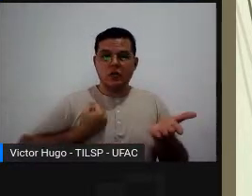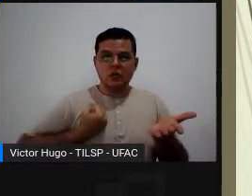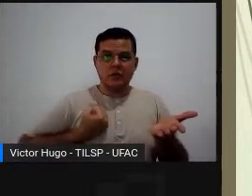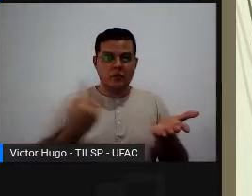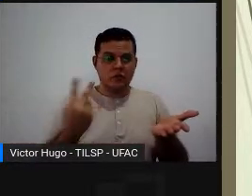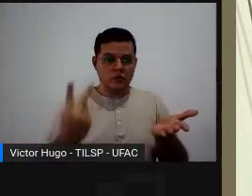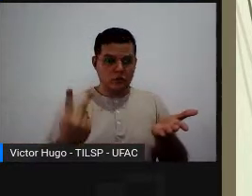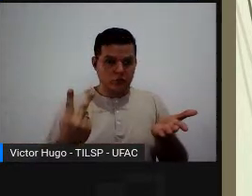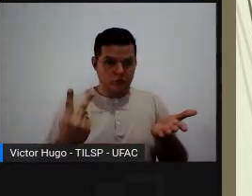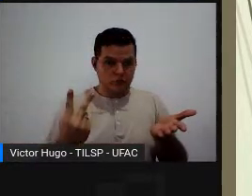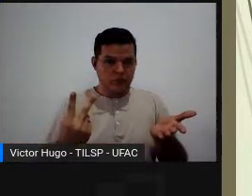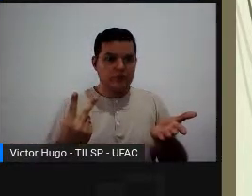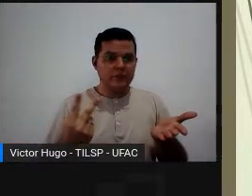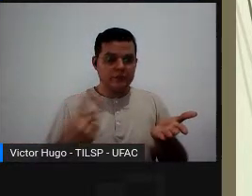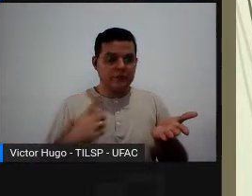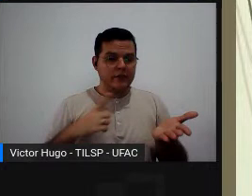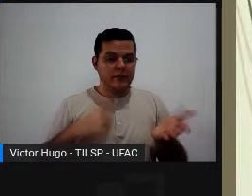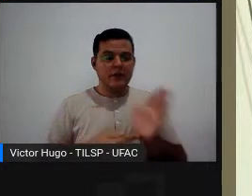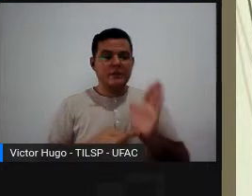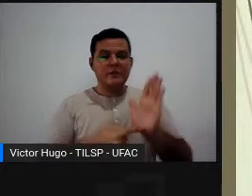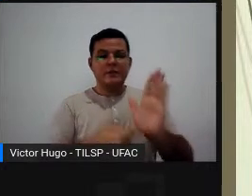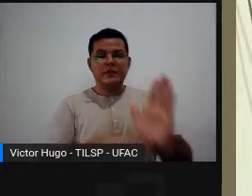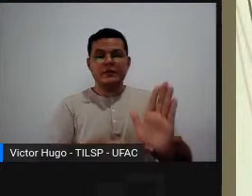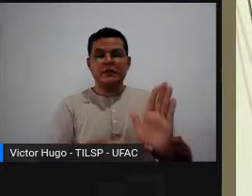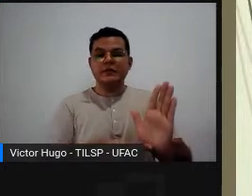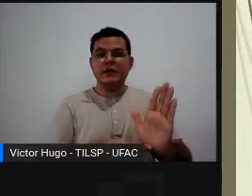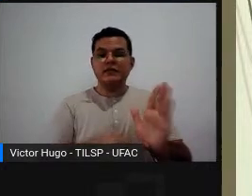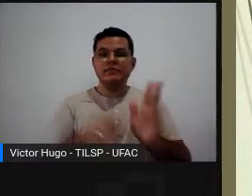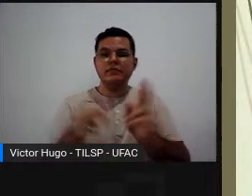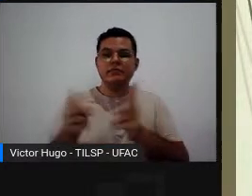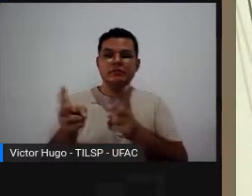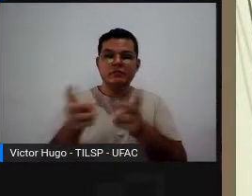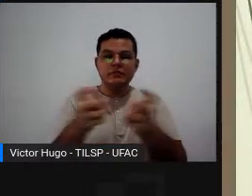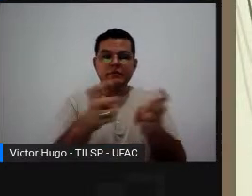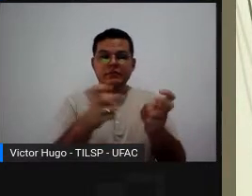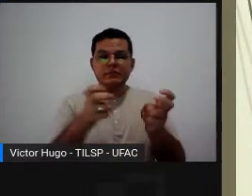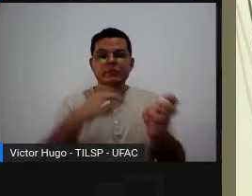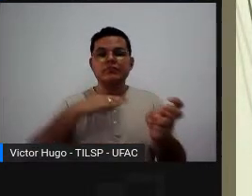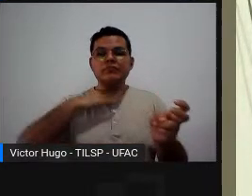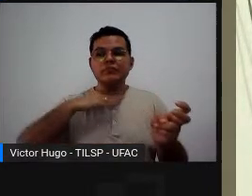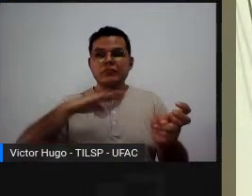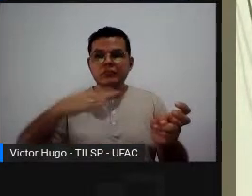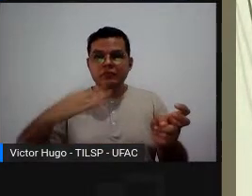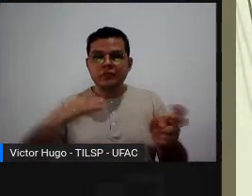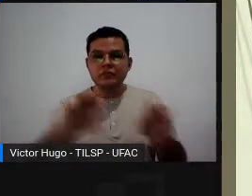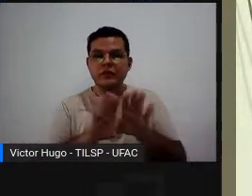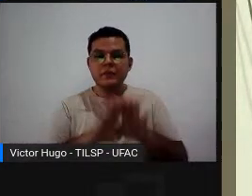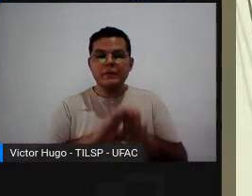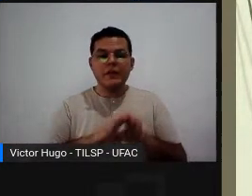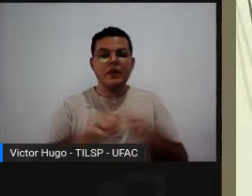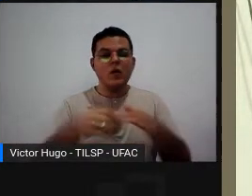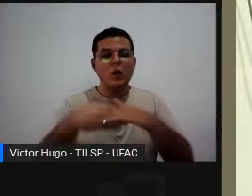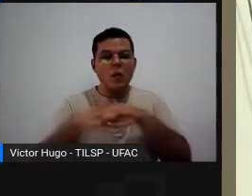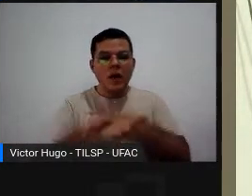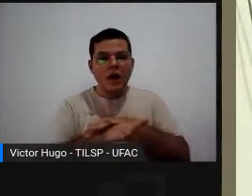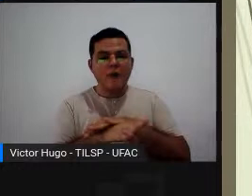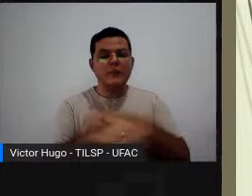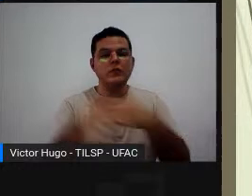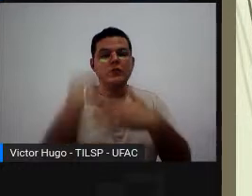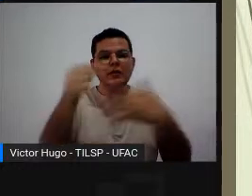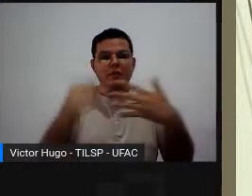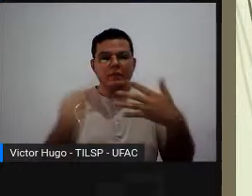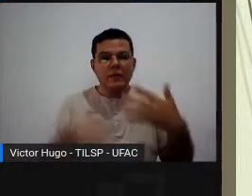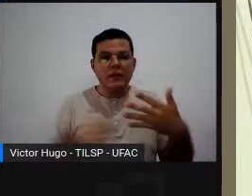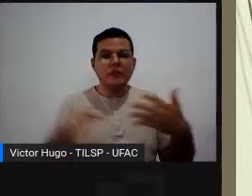apresentação do resultado da sondagem, o ato da comunicação e os aspectos diferenciais da fala e da escrita,